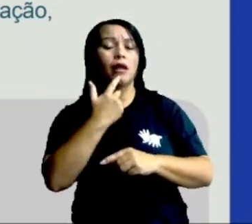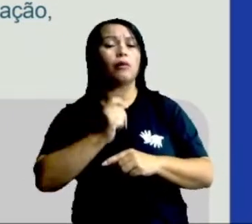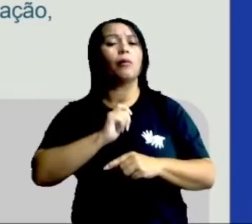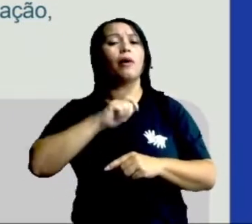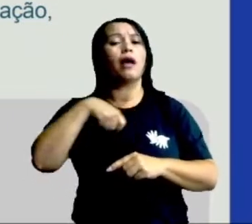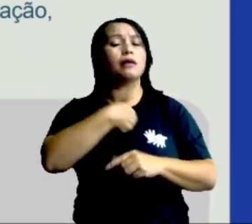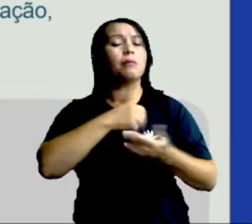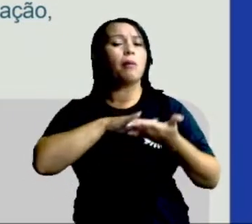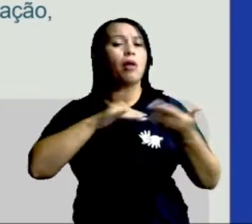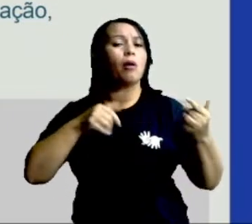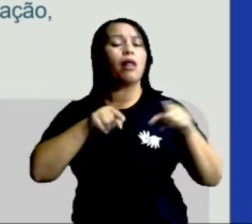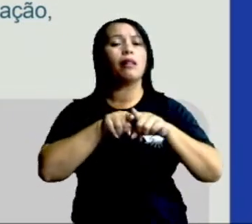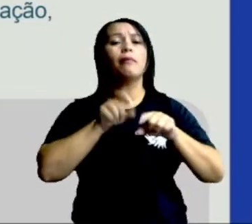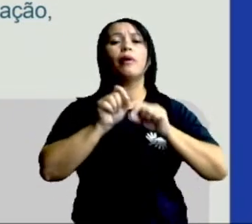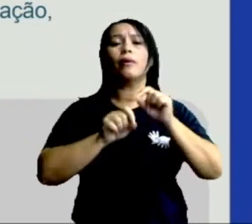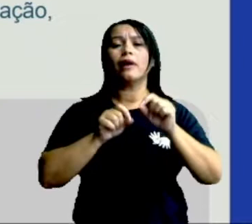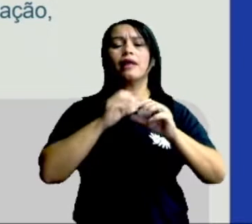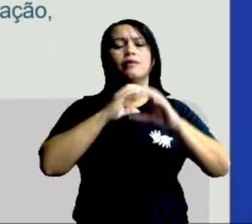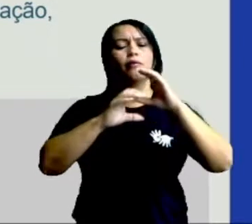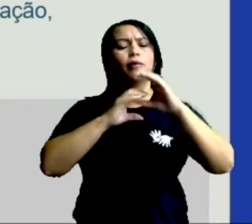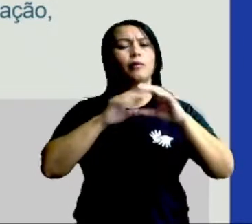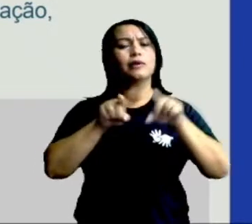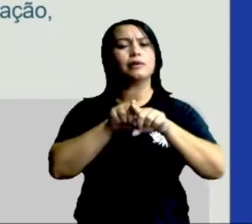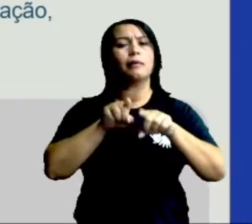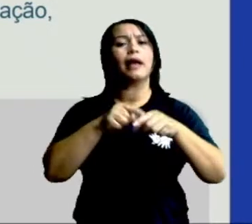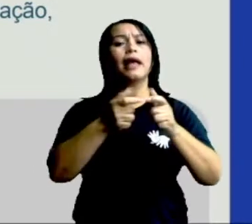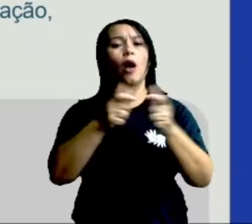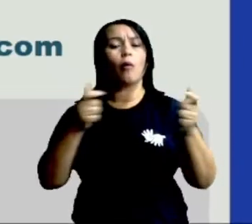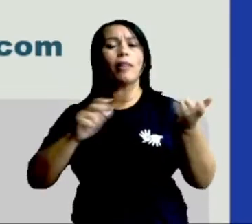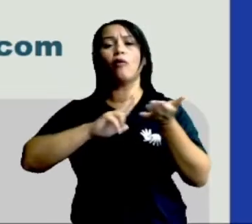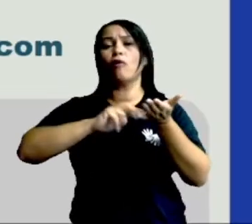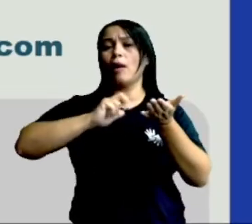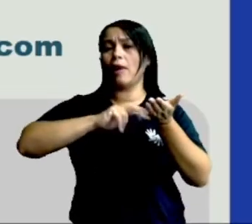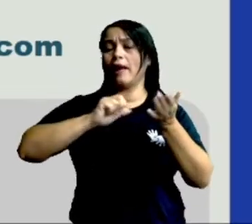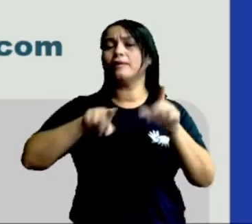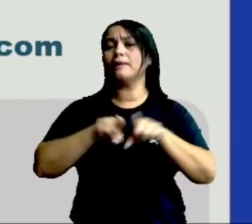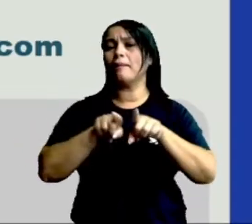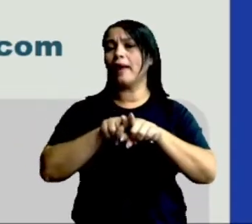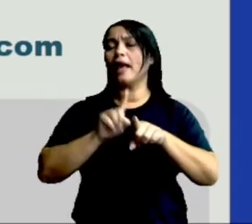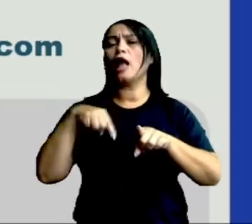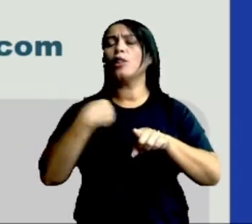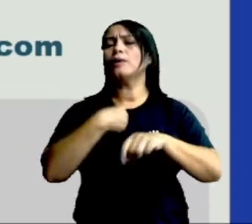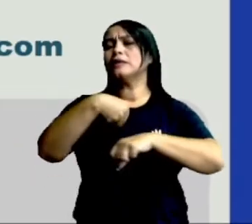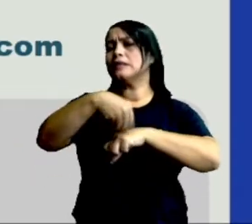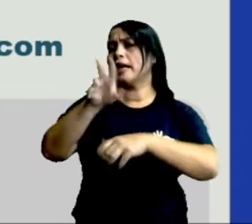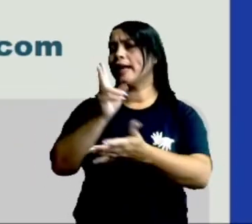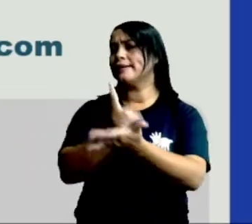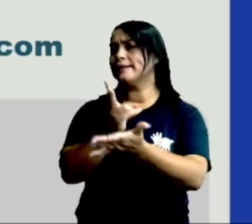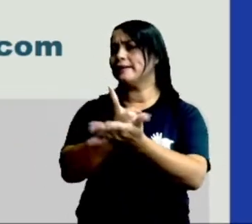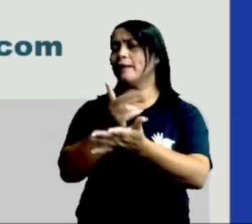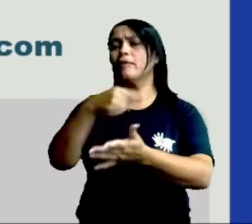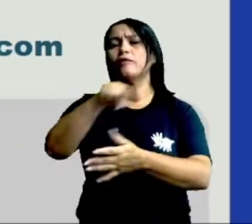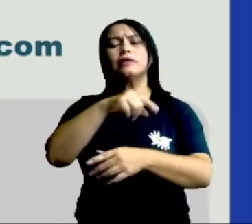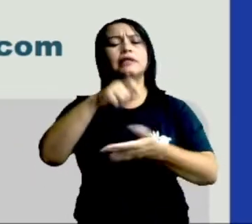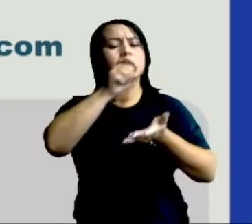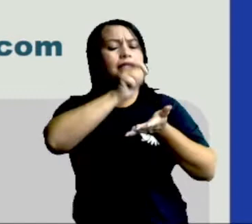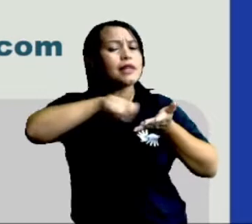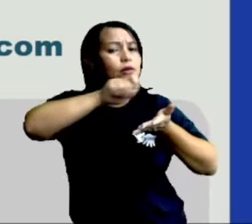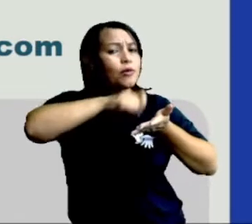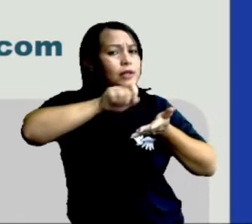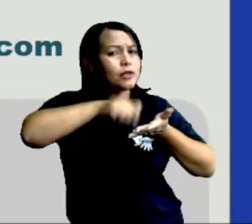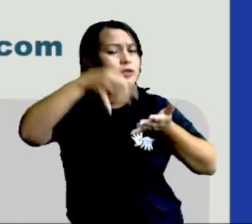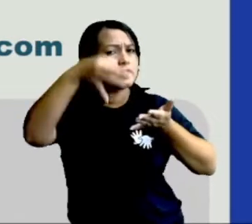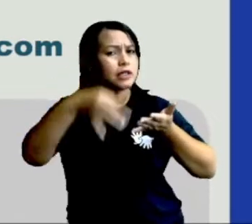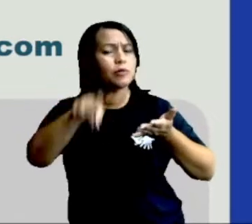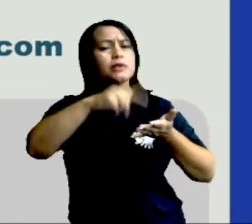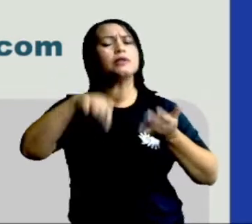a capacidade comunicativa e aumentar o nosso vocabulário. E a nossa dica de sempre, façam as suas anotações